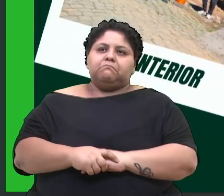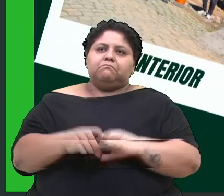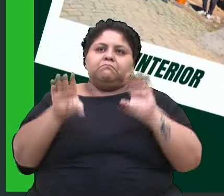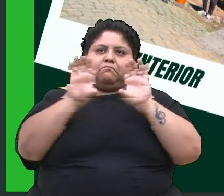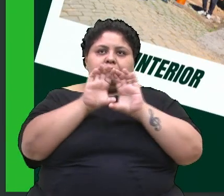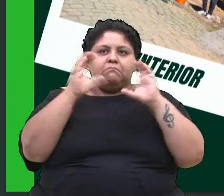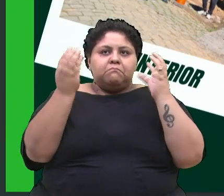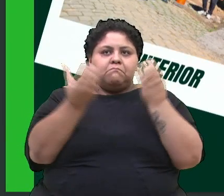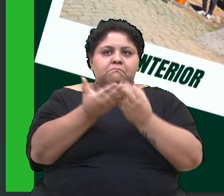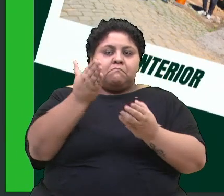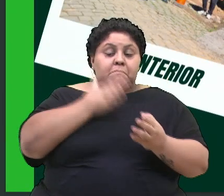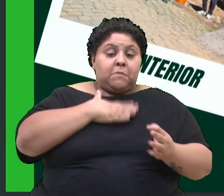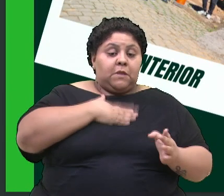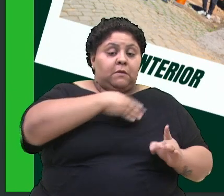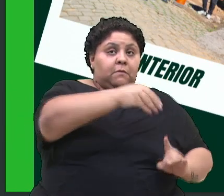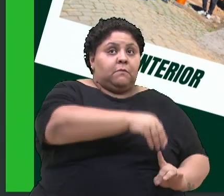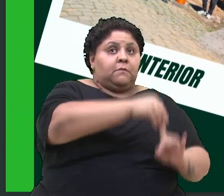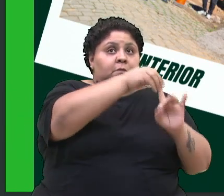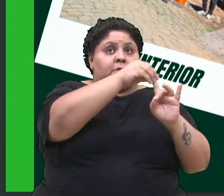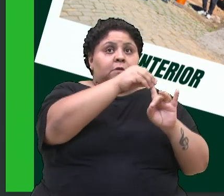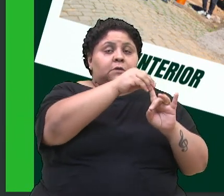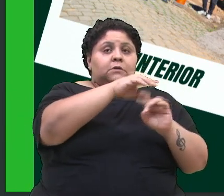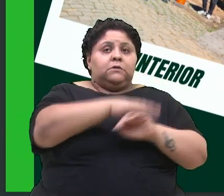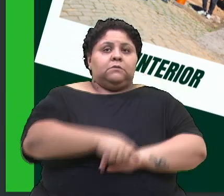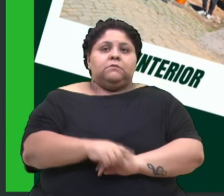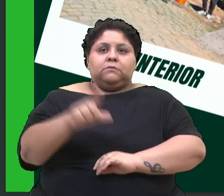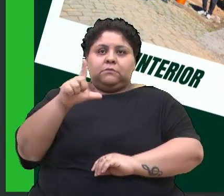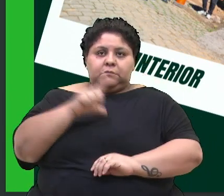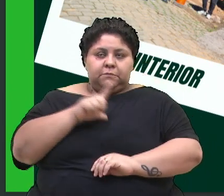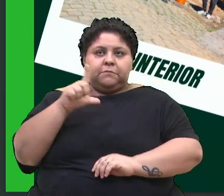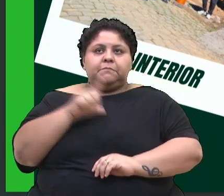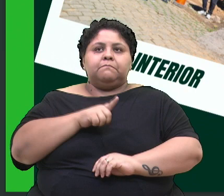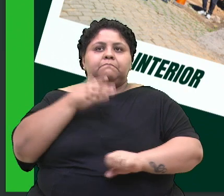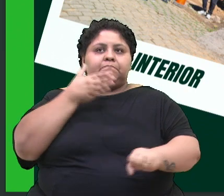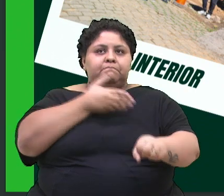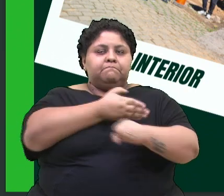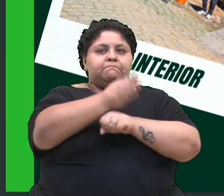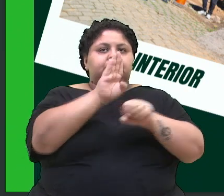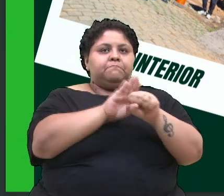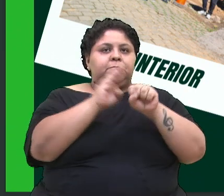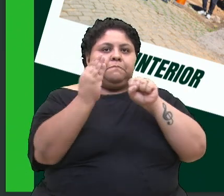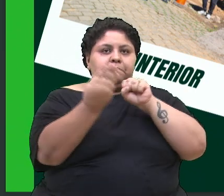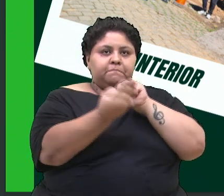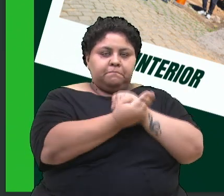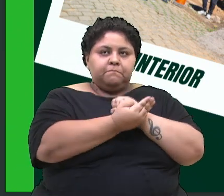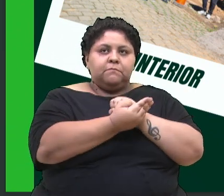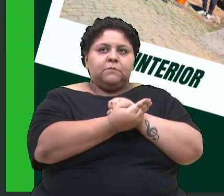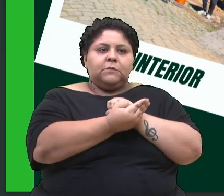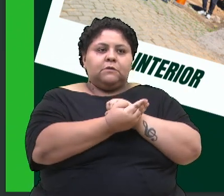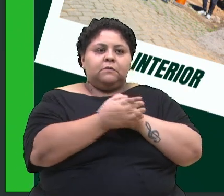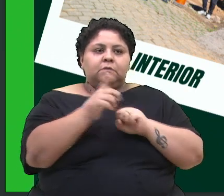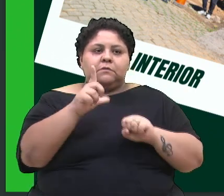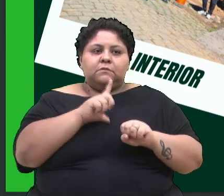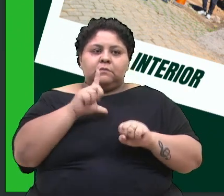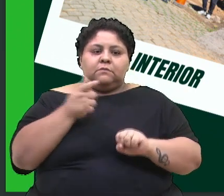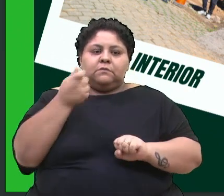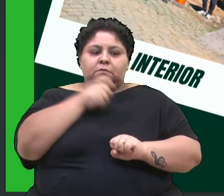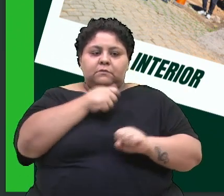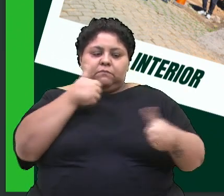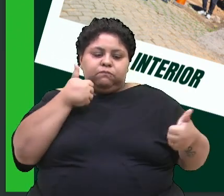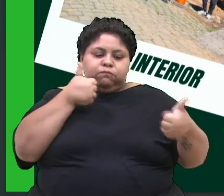minha prioridade. Tenho frequentado os bairros e tentando com esta